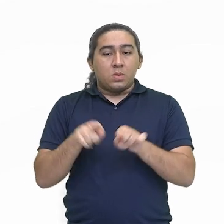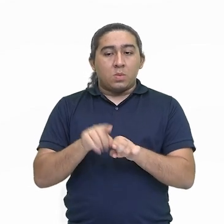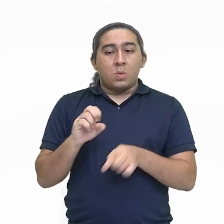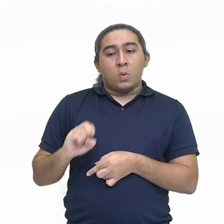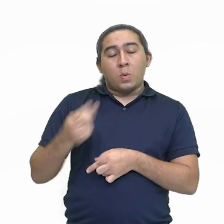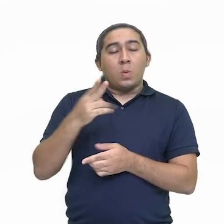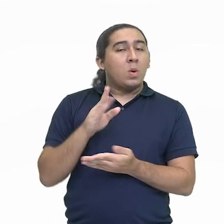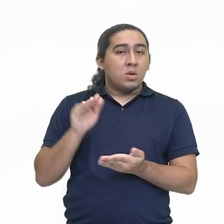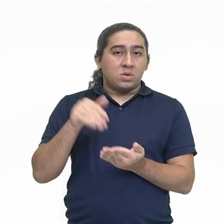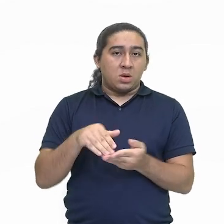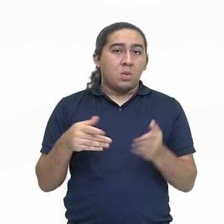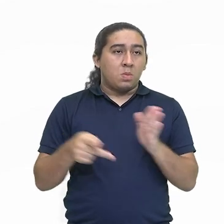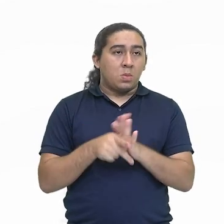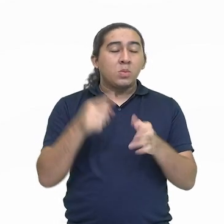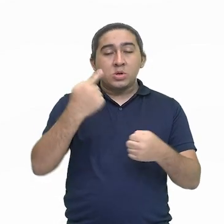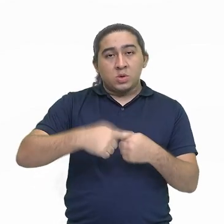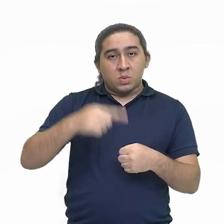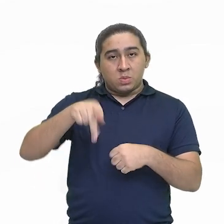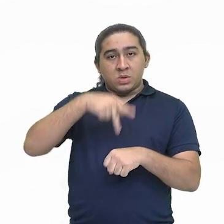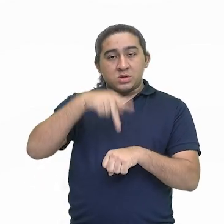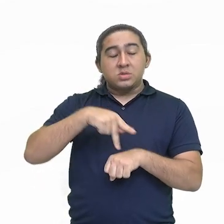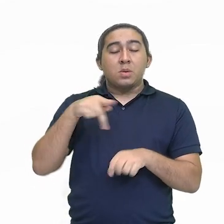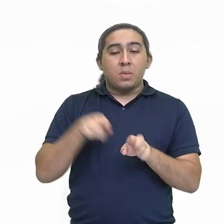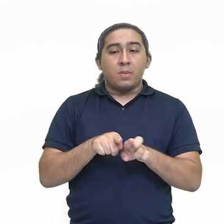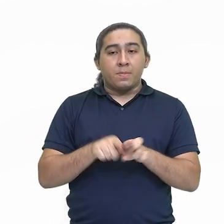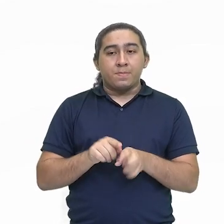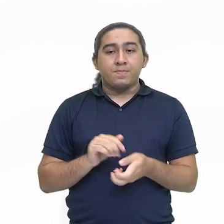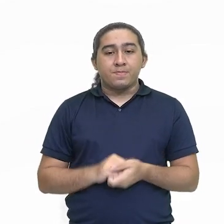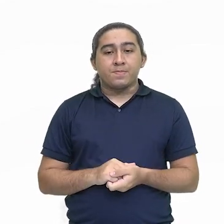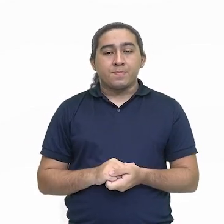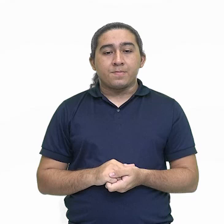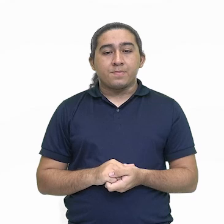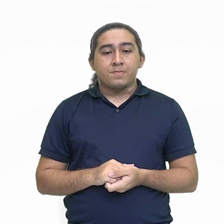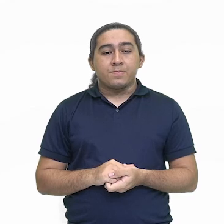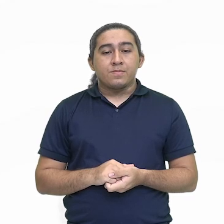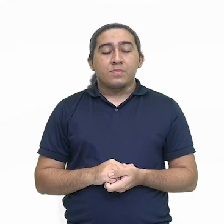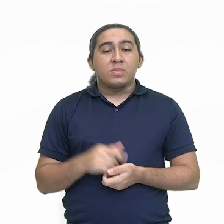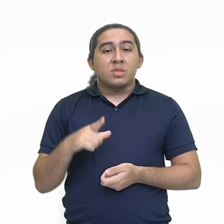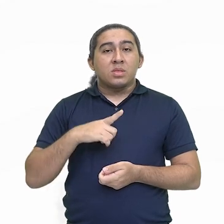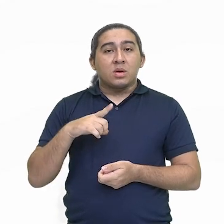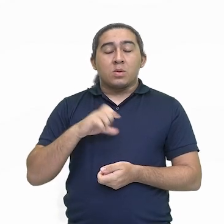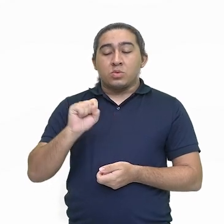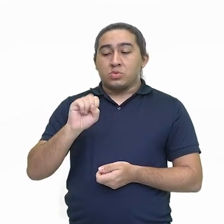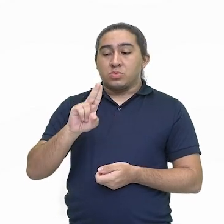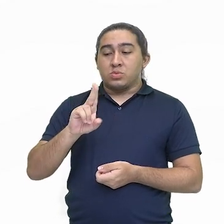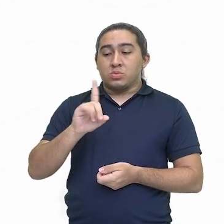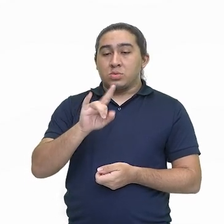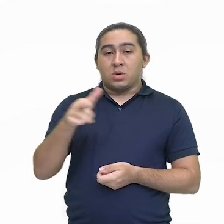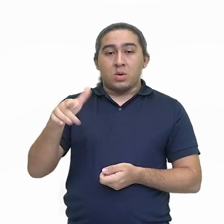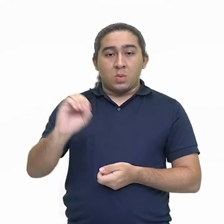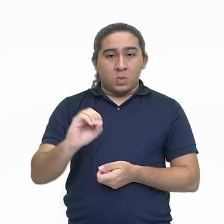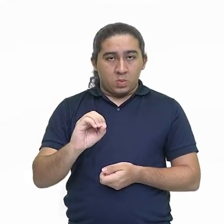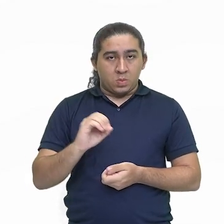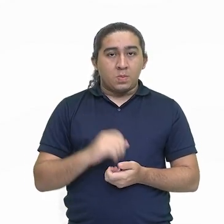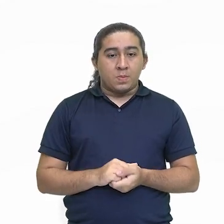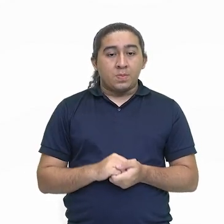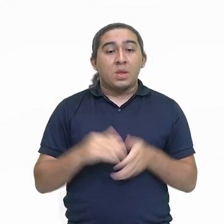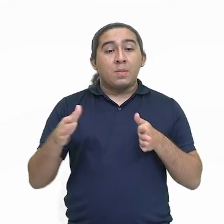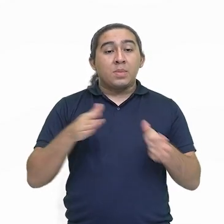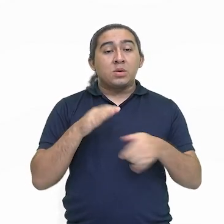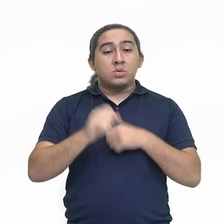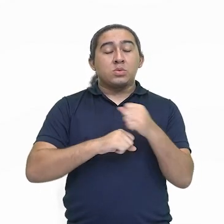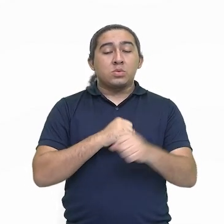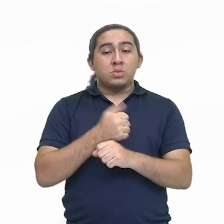para o interior ali do país, no caso da Síria. Aí temos também o Sudão do Sul, no período de 2013